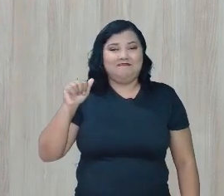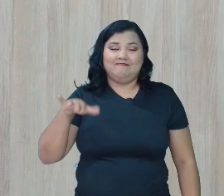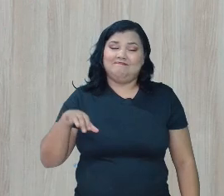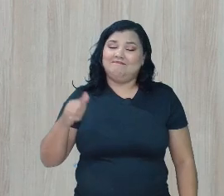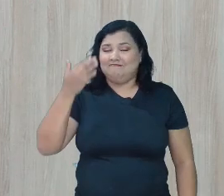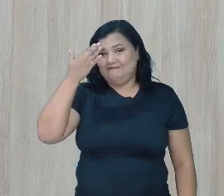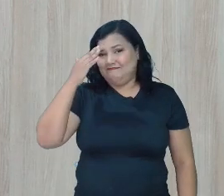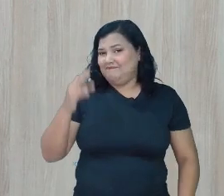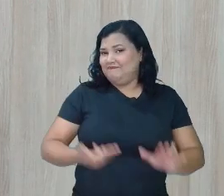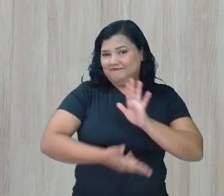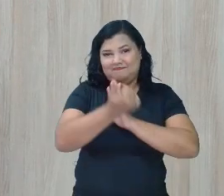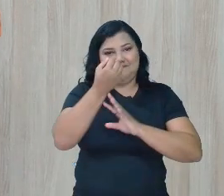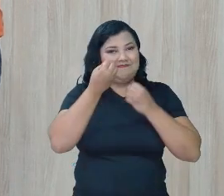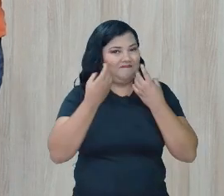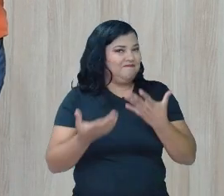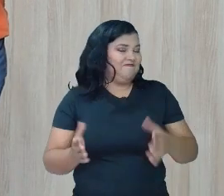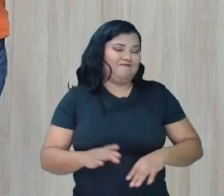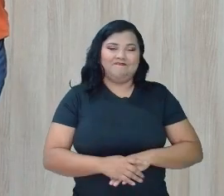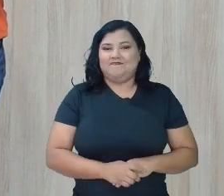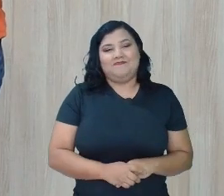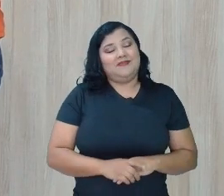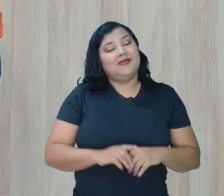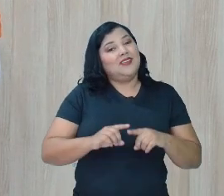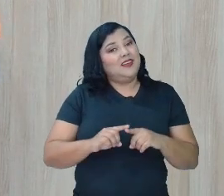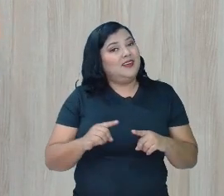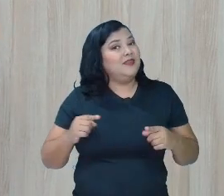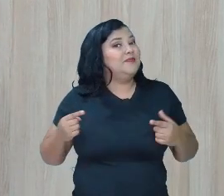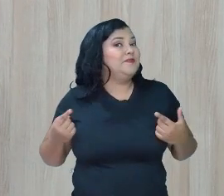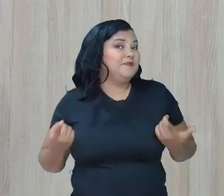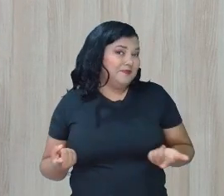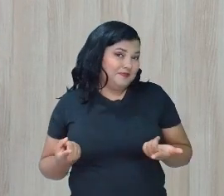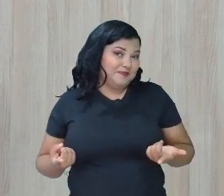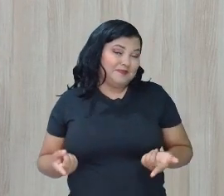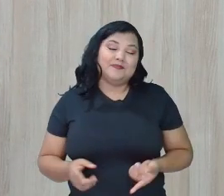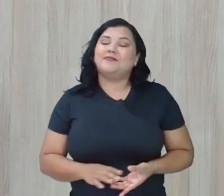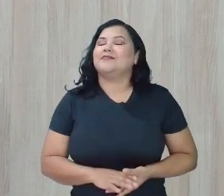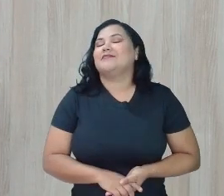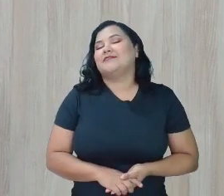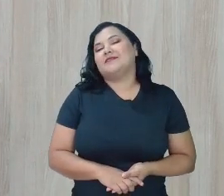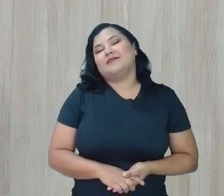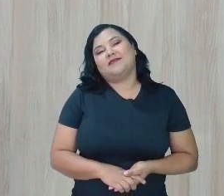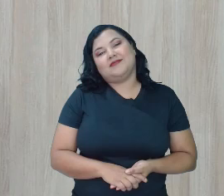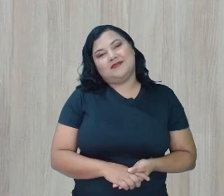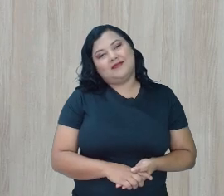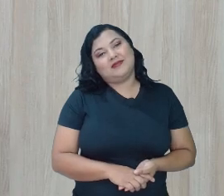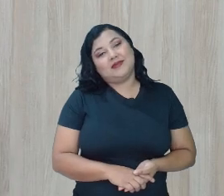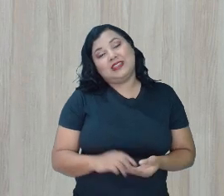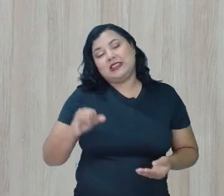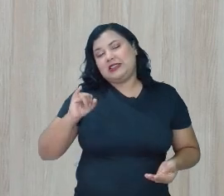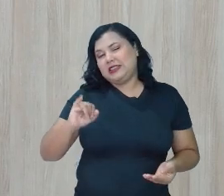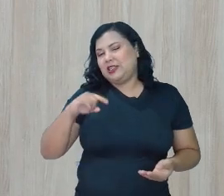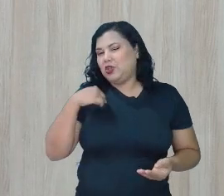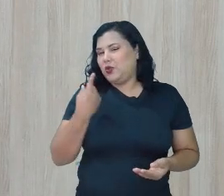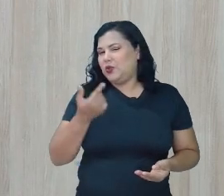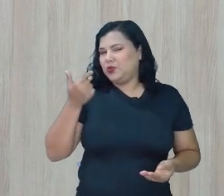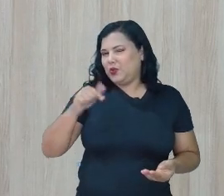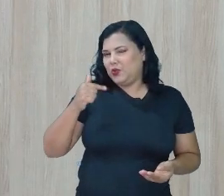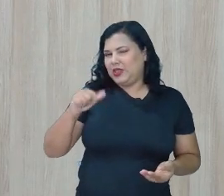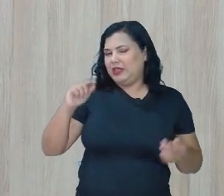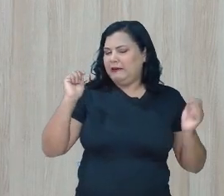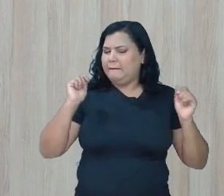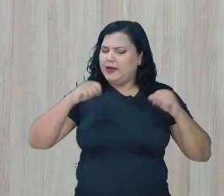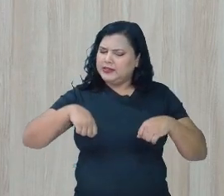tanta habilidade com desenhos. Mas tudo aquilo que nós não temos, podemos aprender